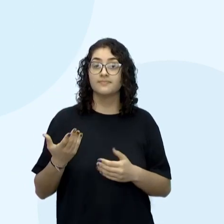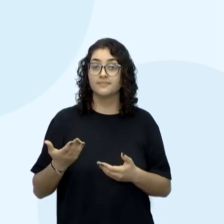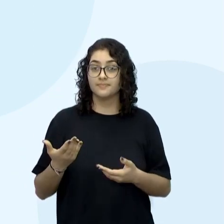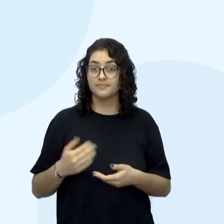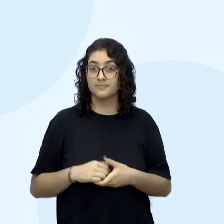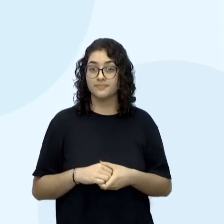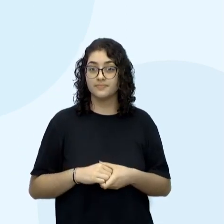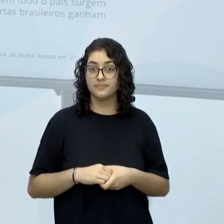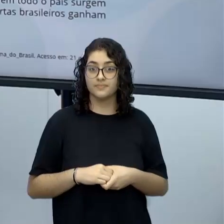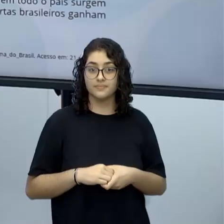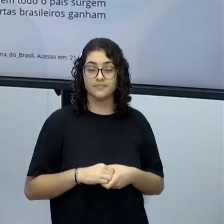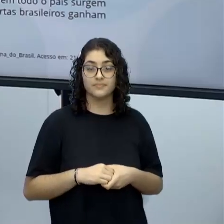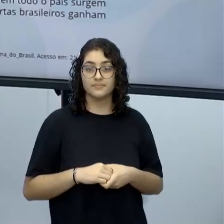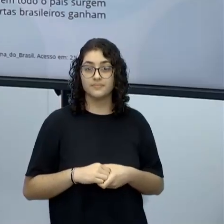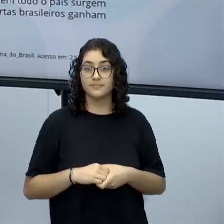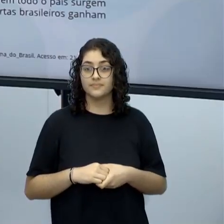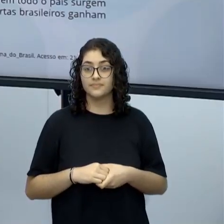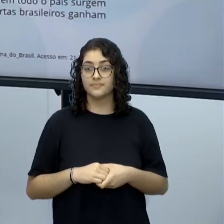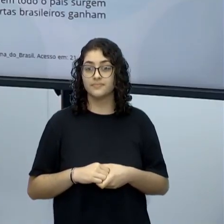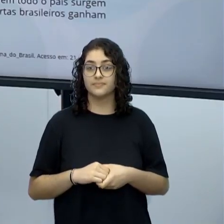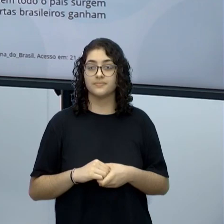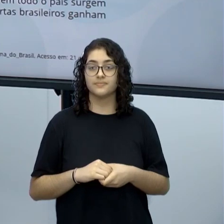Olha só o que acontece.